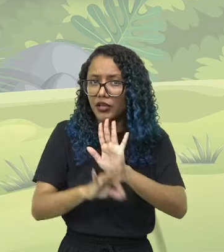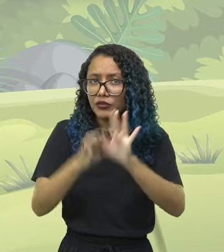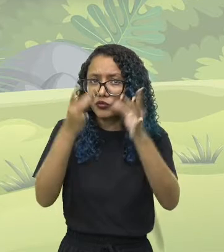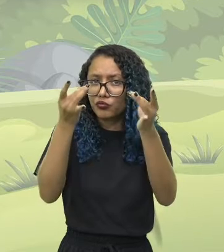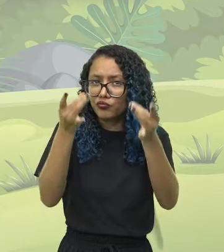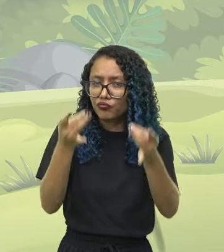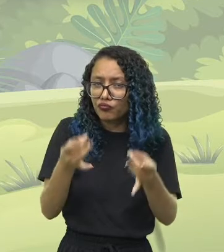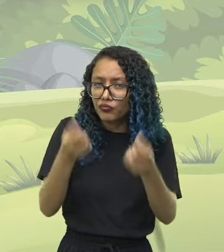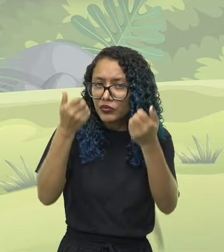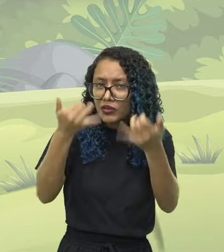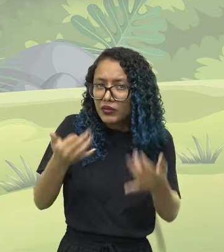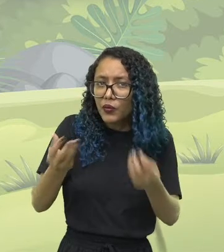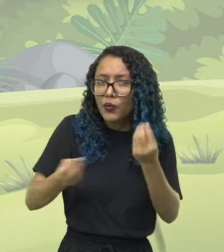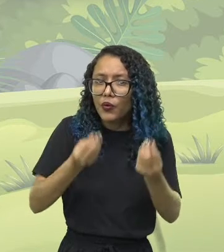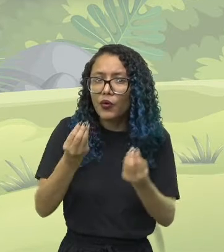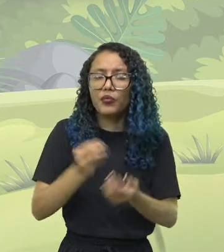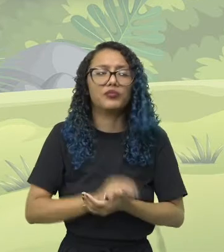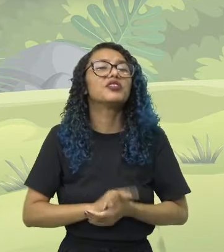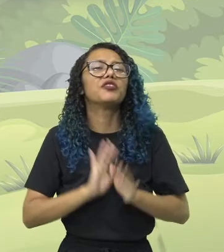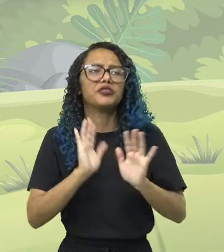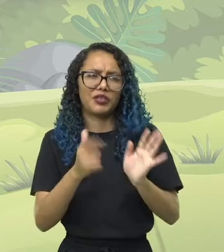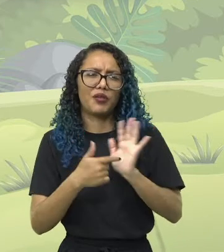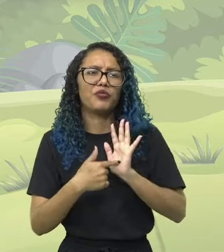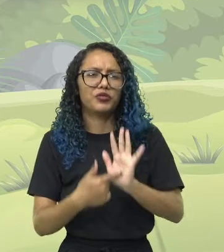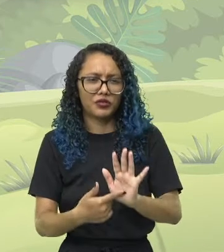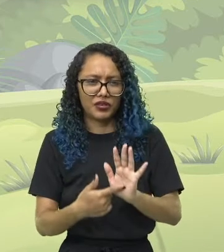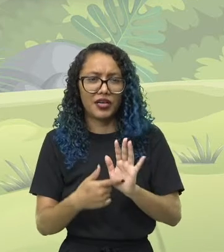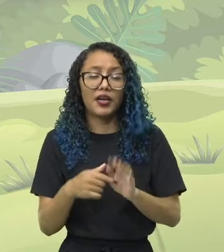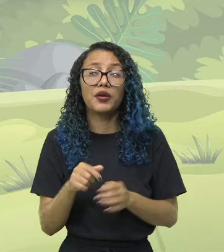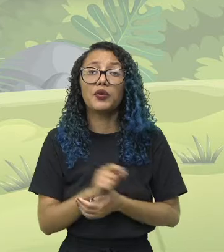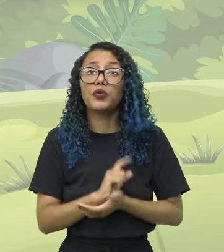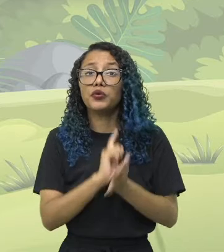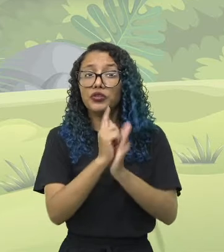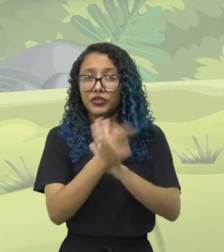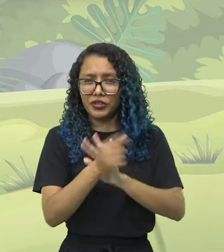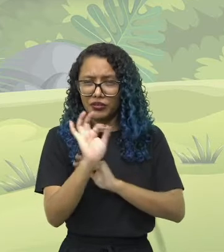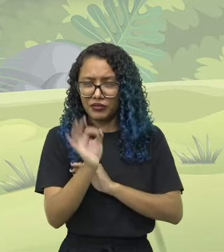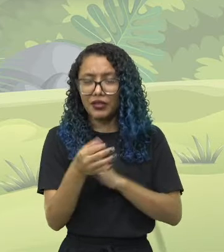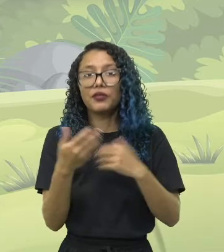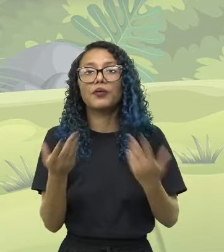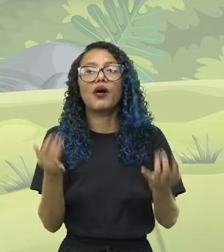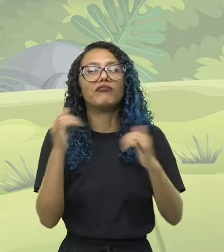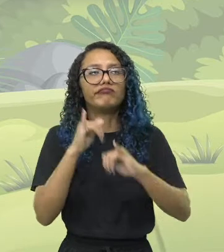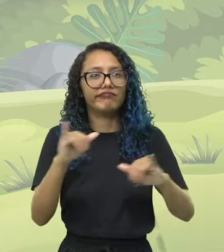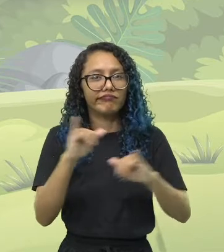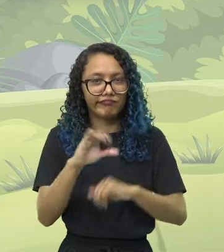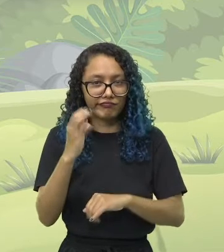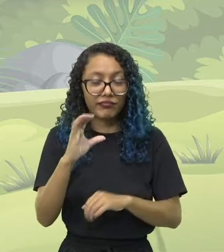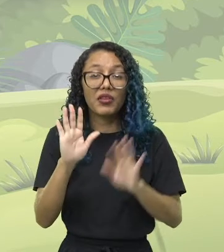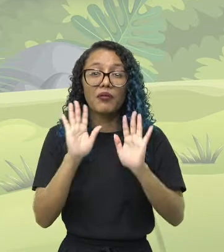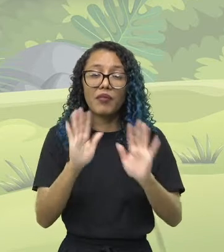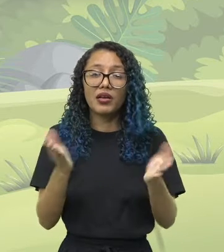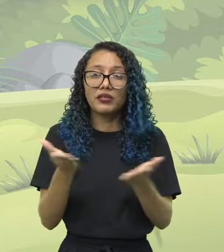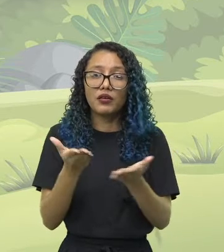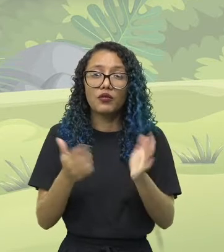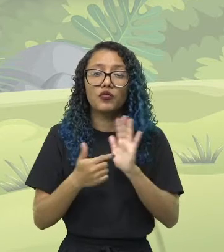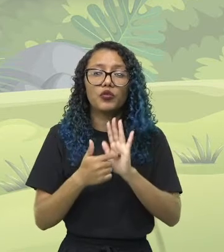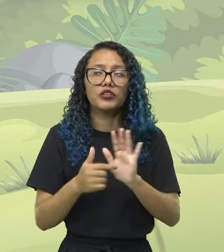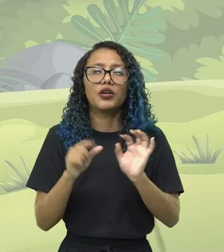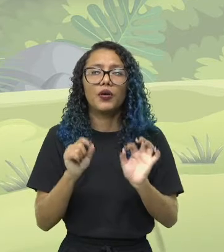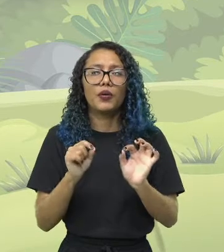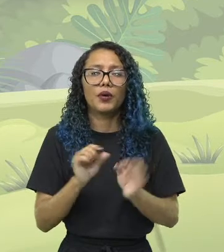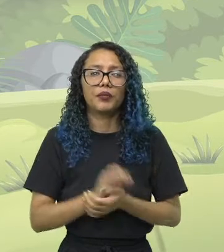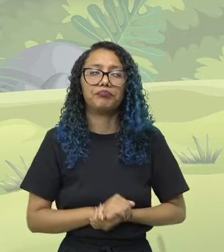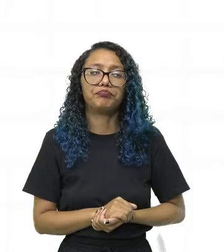aí para vocês de que gênero nós estamos falando, né, que é os textos de divulgação científica. Nós vamos ver agora então que